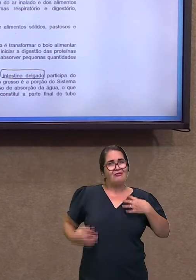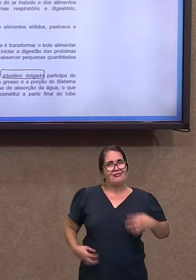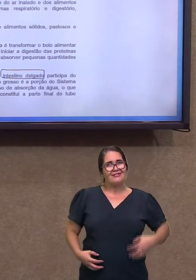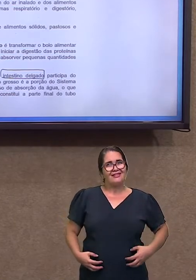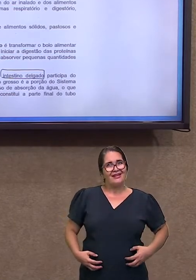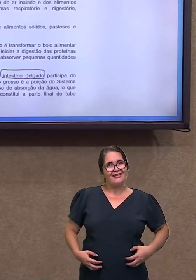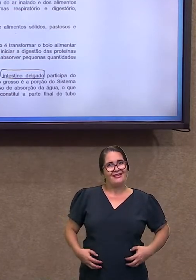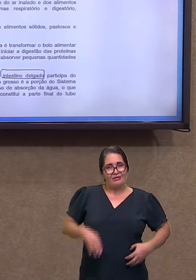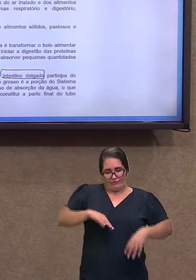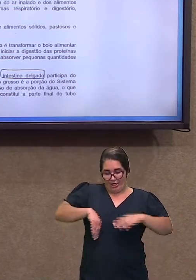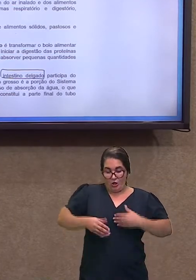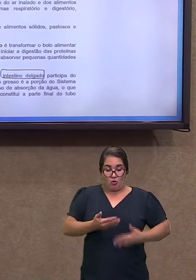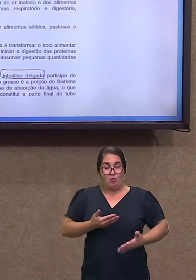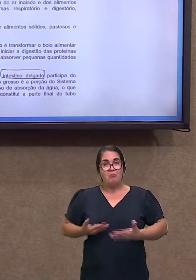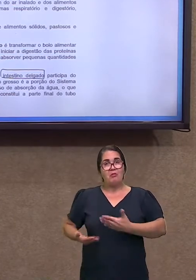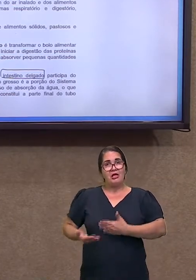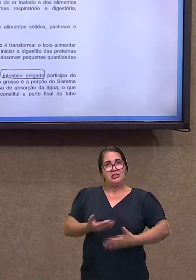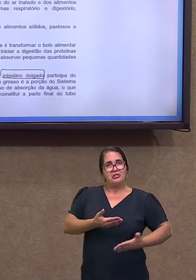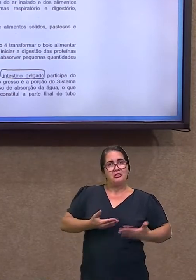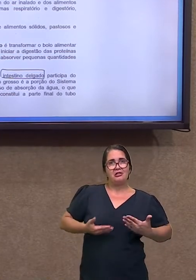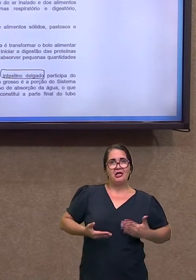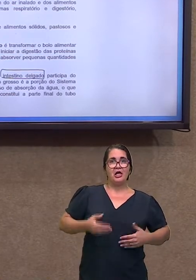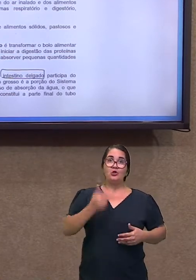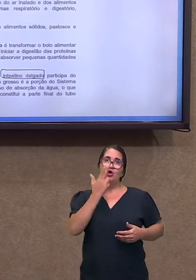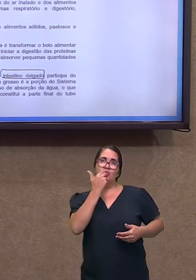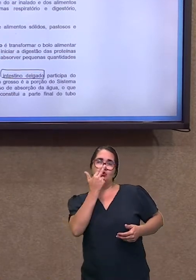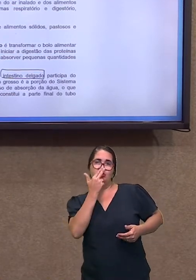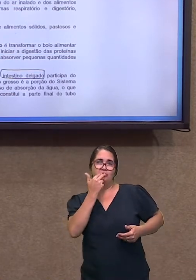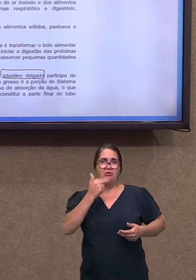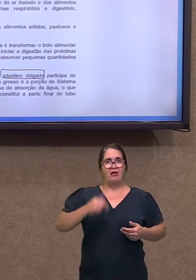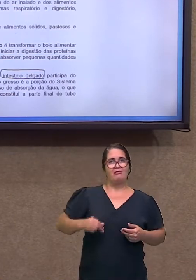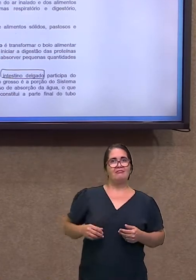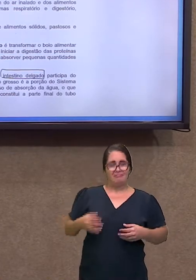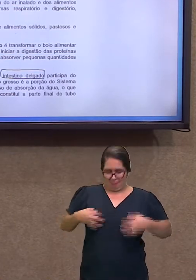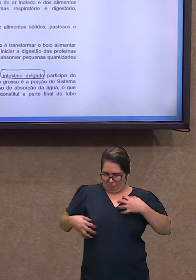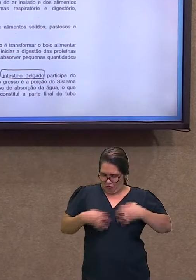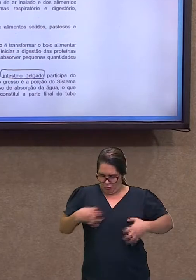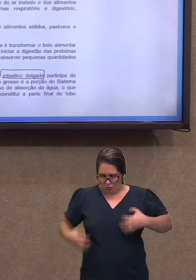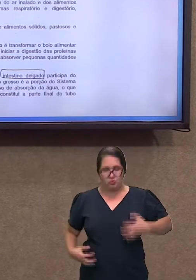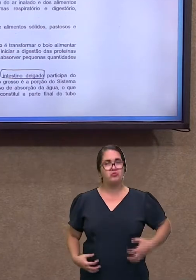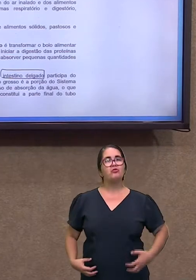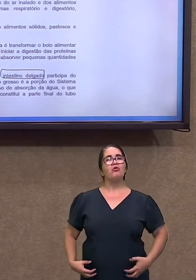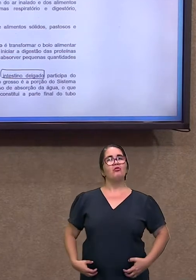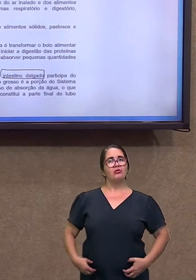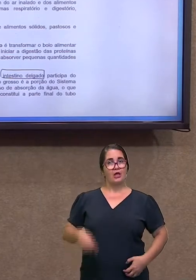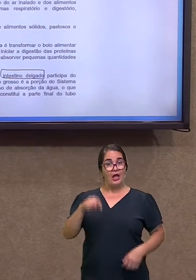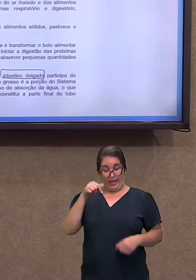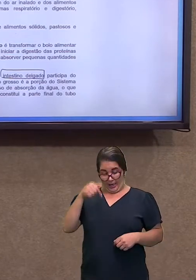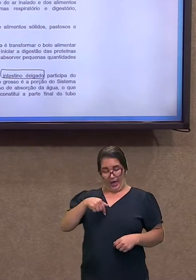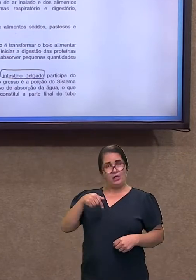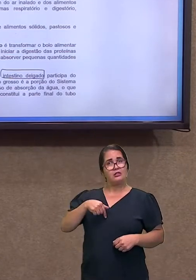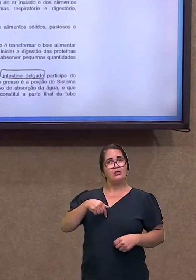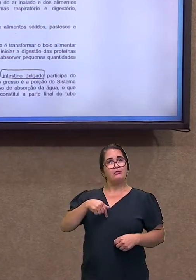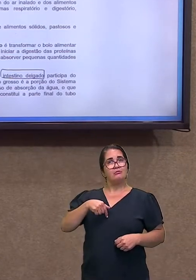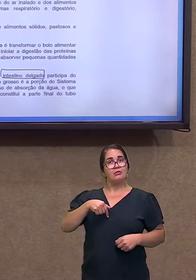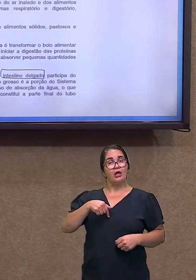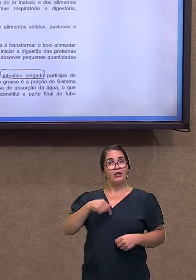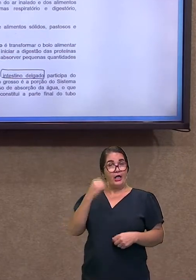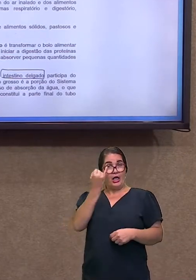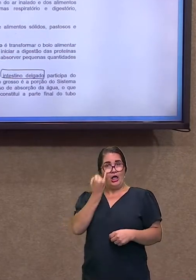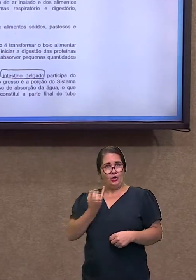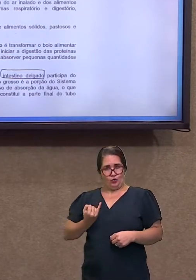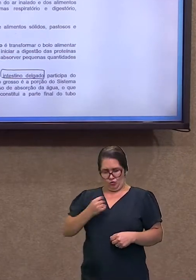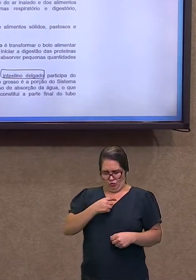Por exemplo, eu vou comer muita banana, porque eu gosto de correr, eu gosto de caminhar, e se eu fizer isso sem comer banana, eu vou ter